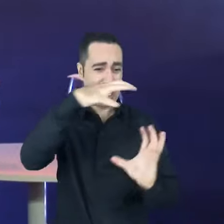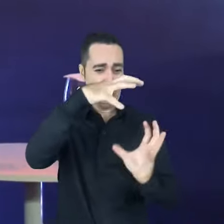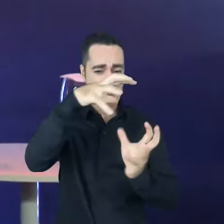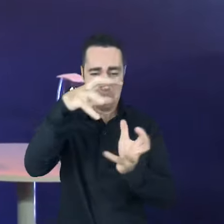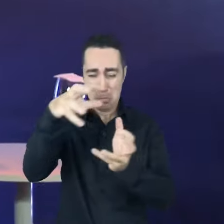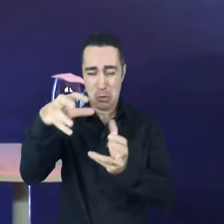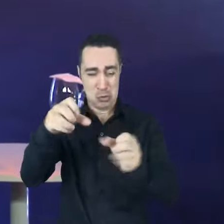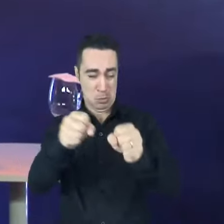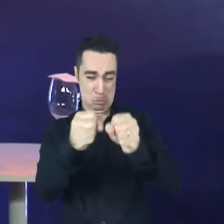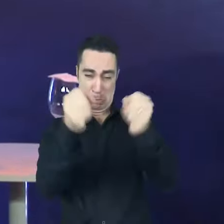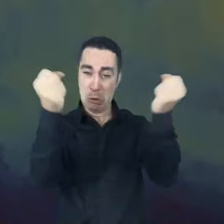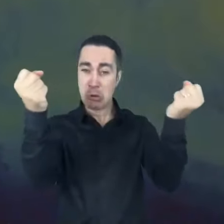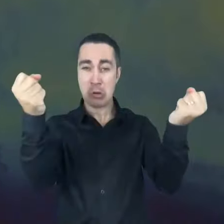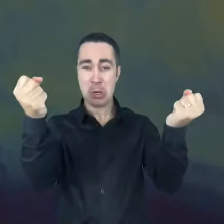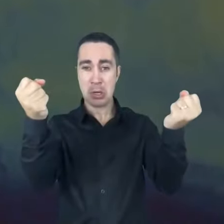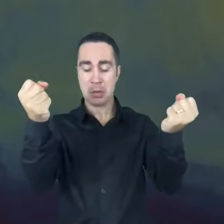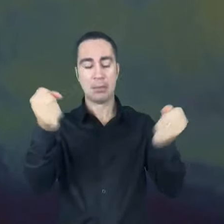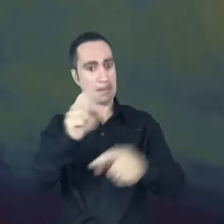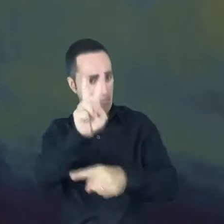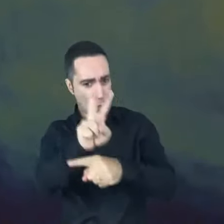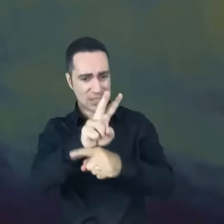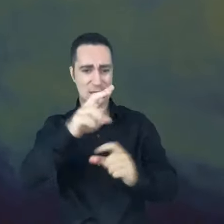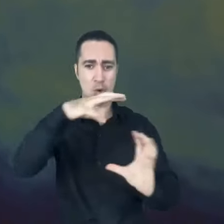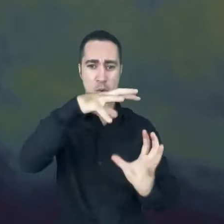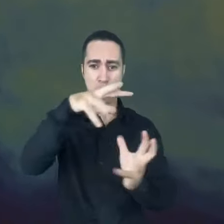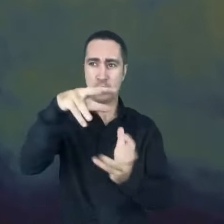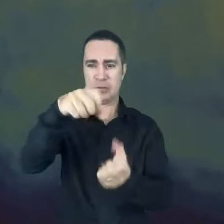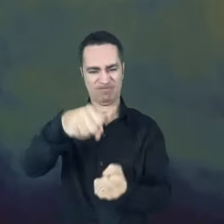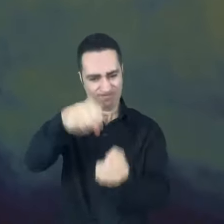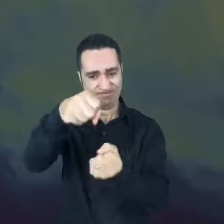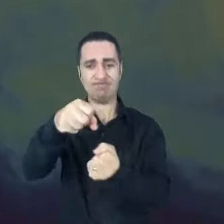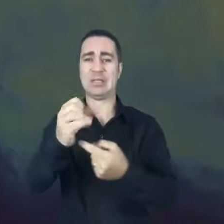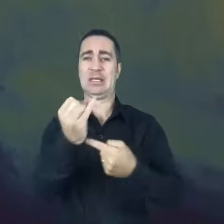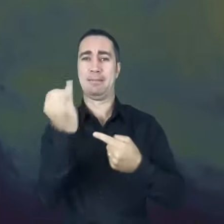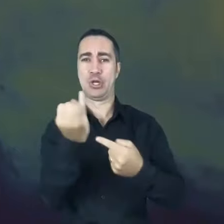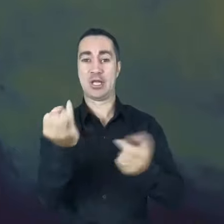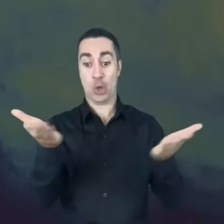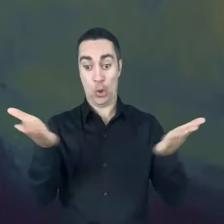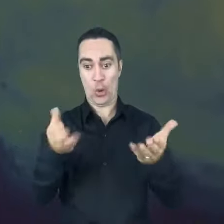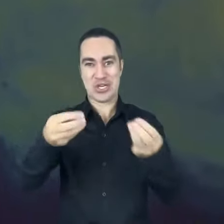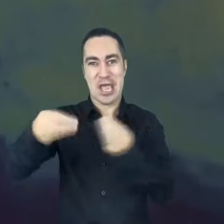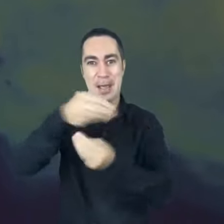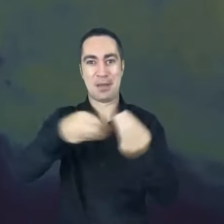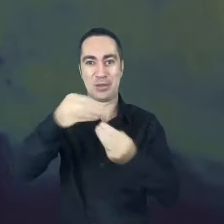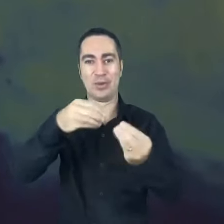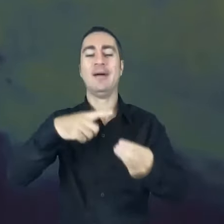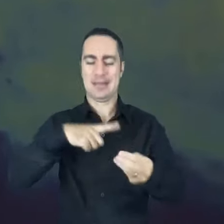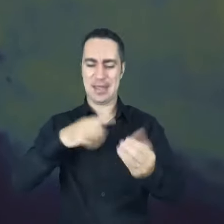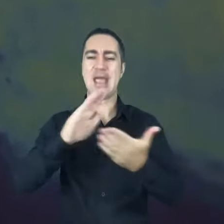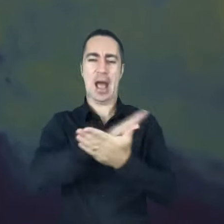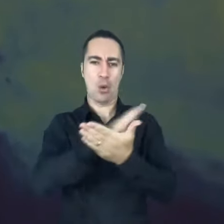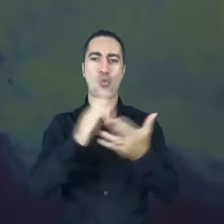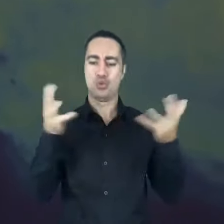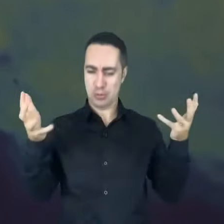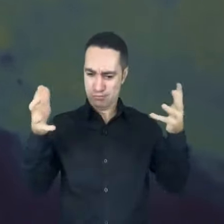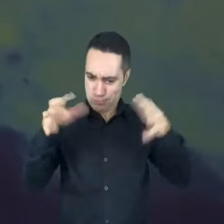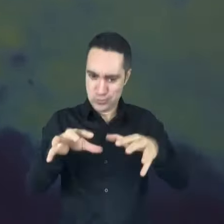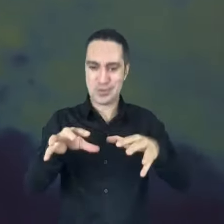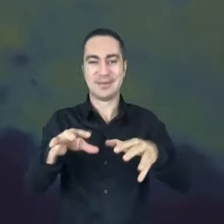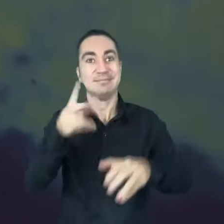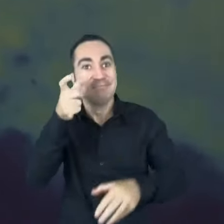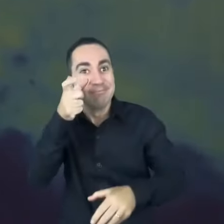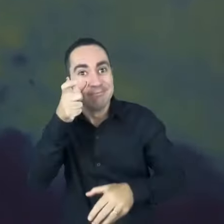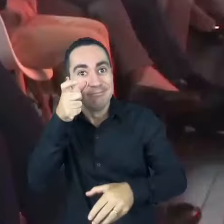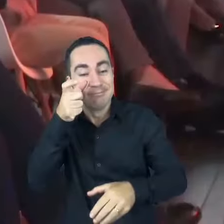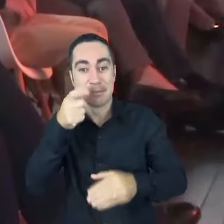na nossa abertura, ela acontece em formato híbrido, com alguns convidados e convidadas presencialmente e outros,